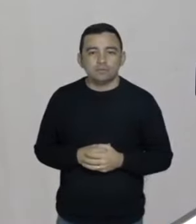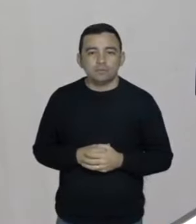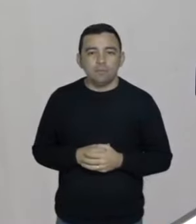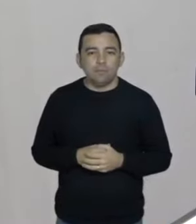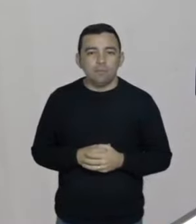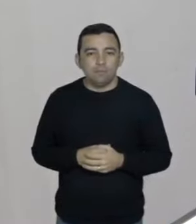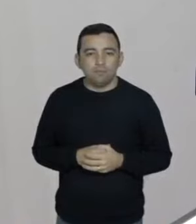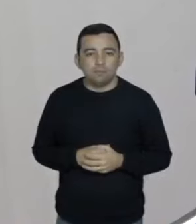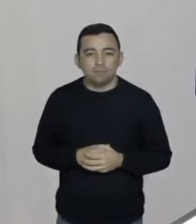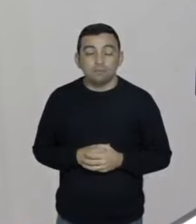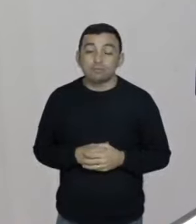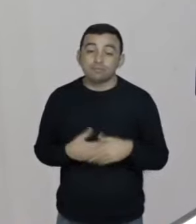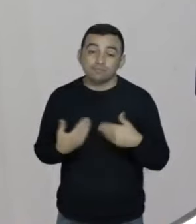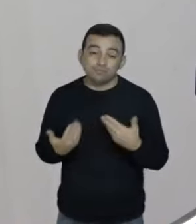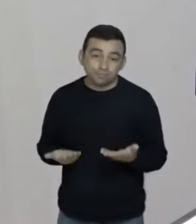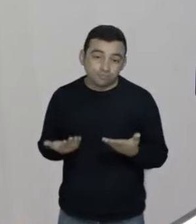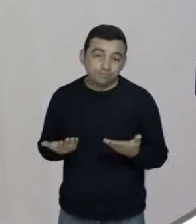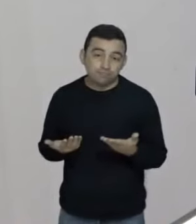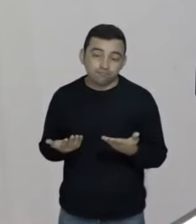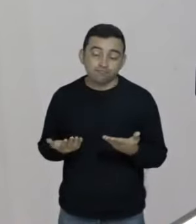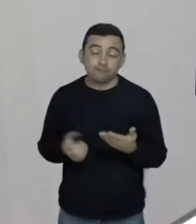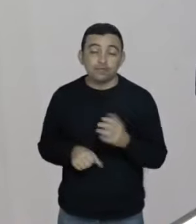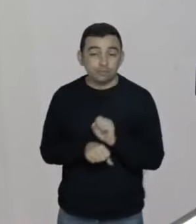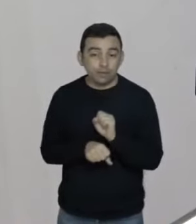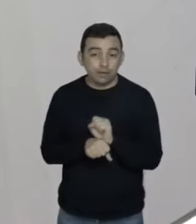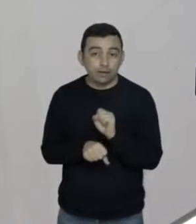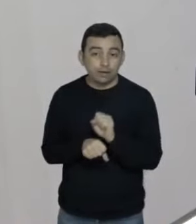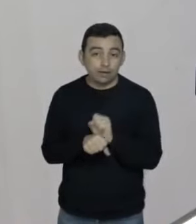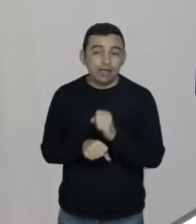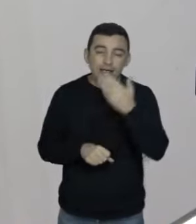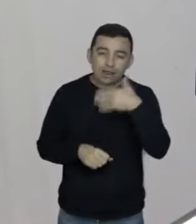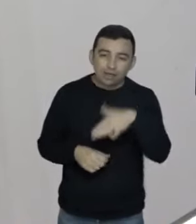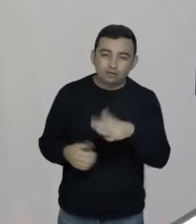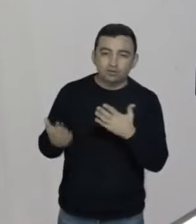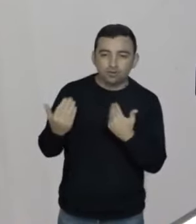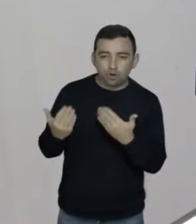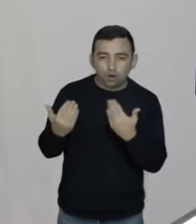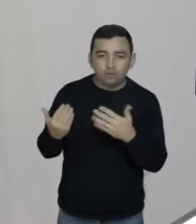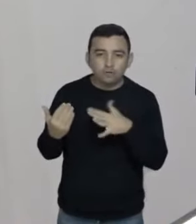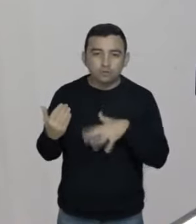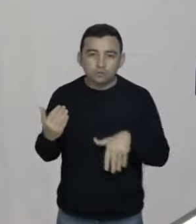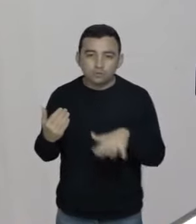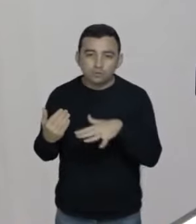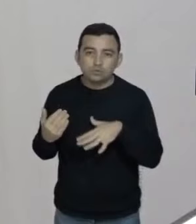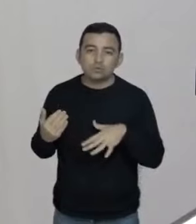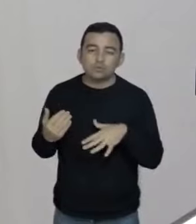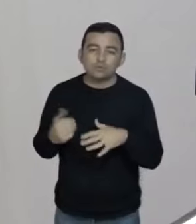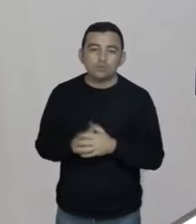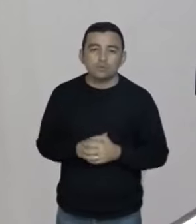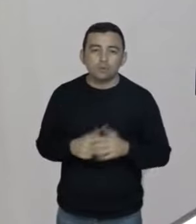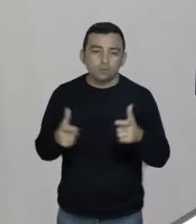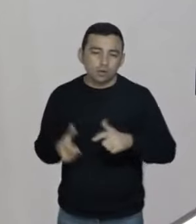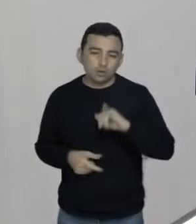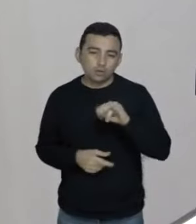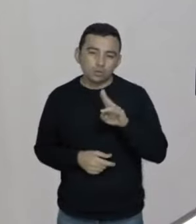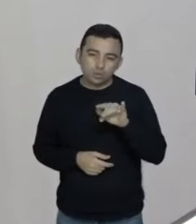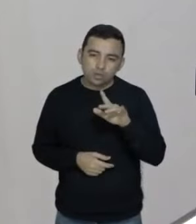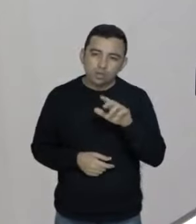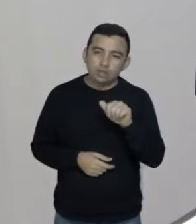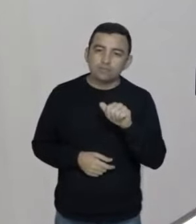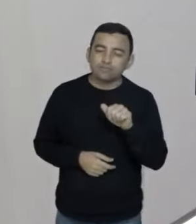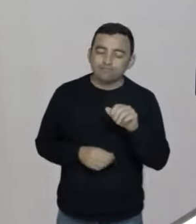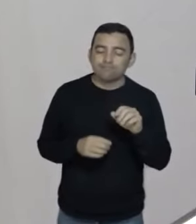e quando você soluciona a estrutura da escola parte das crianças e adolescentes estão lá na ajuda da Costa Neves e nós temos falado